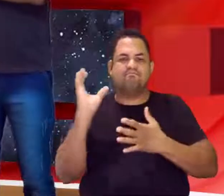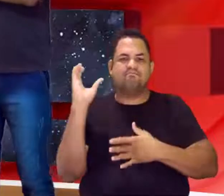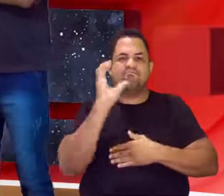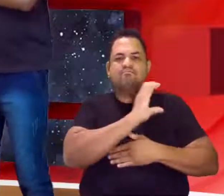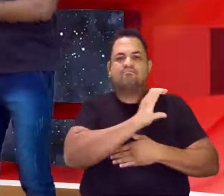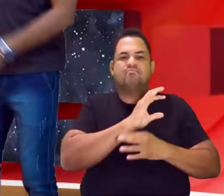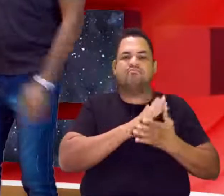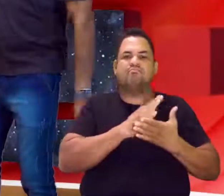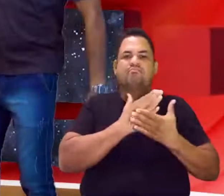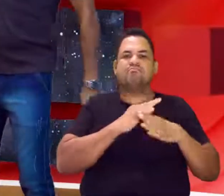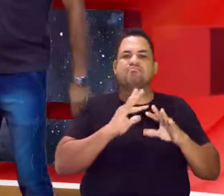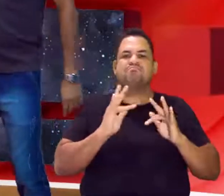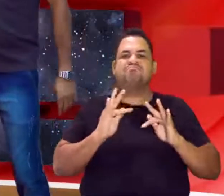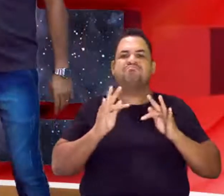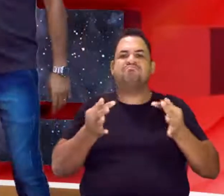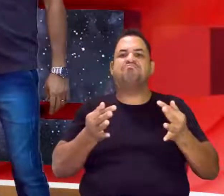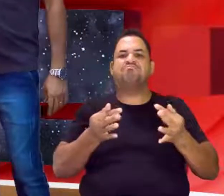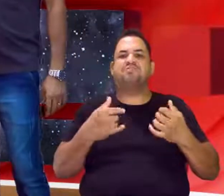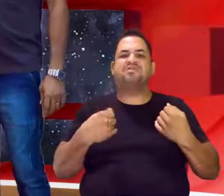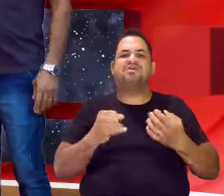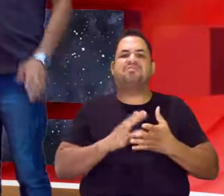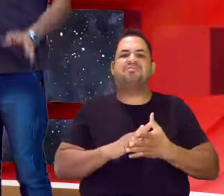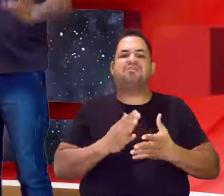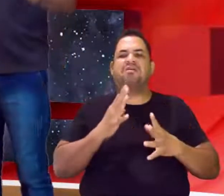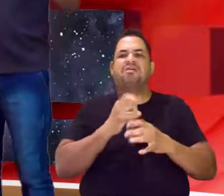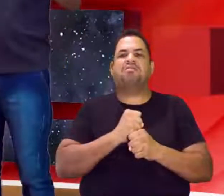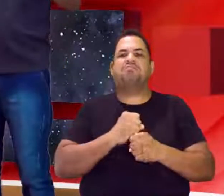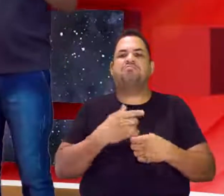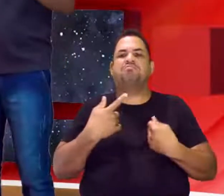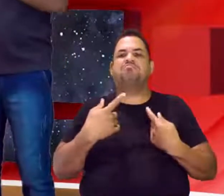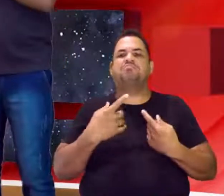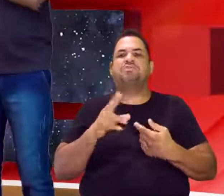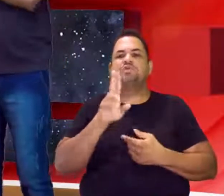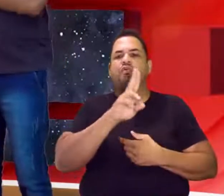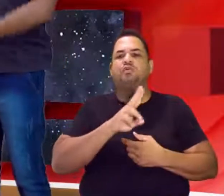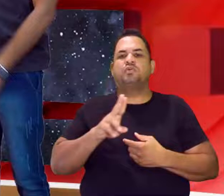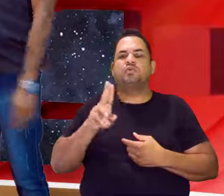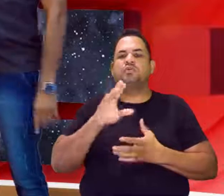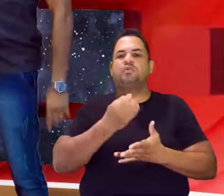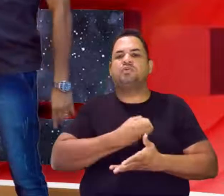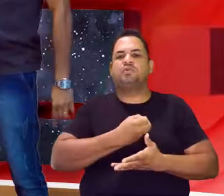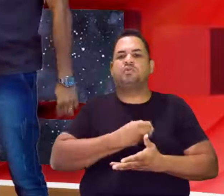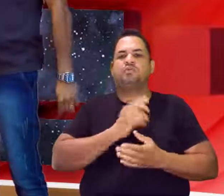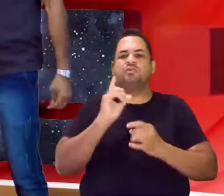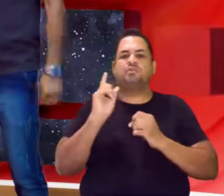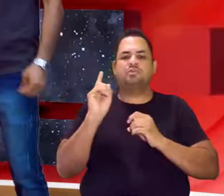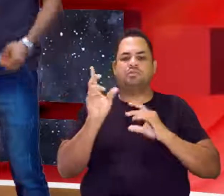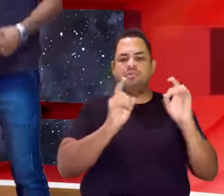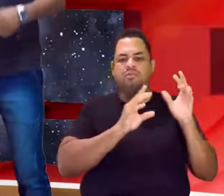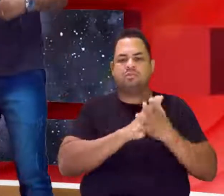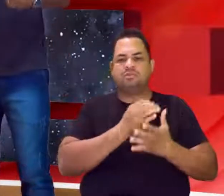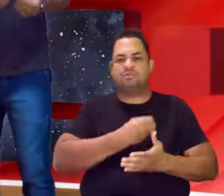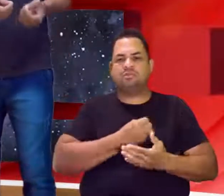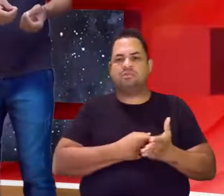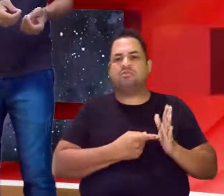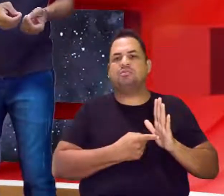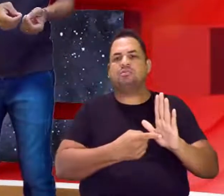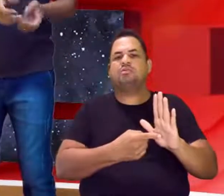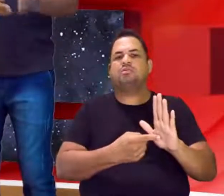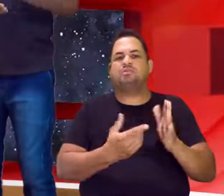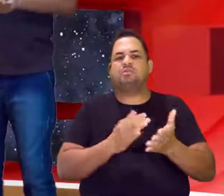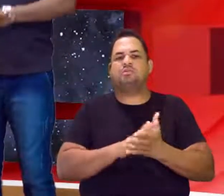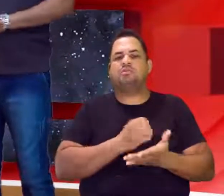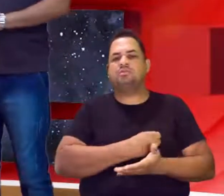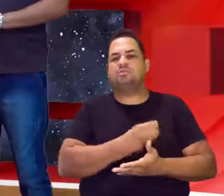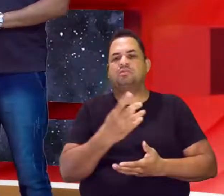rápida. Acabou. Eu não vou precisar fazer esse monte de cálculo, porque já usei um número mágico e aqui cada um desses números indica a quantidade de perfume. Olha